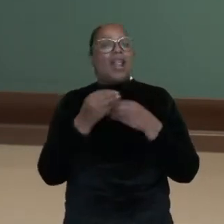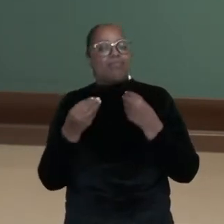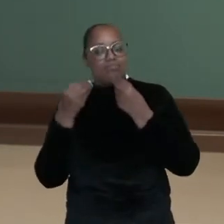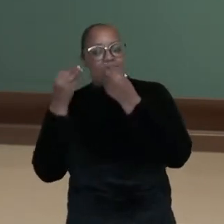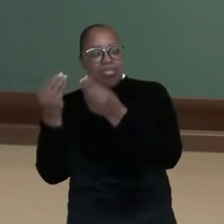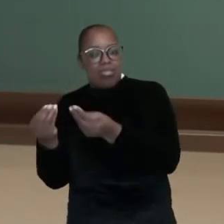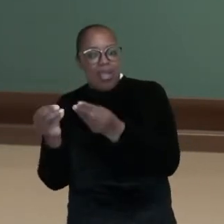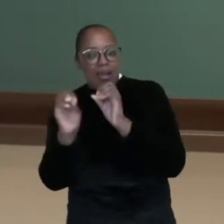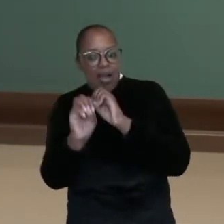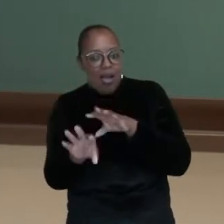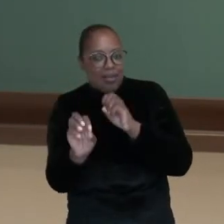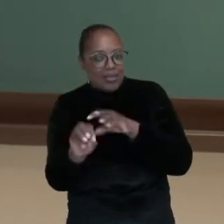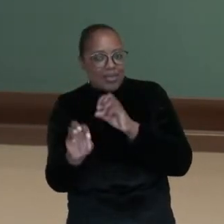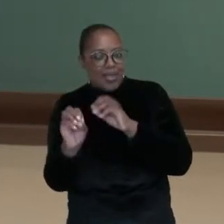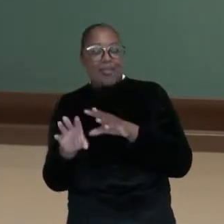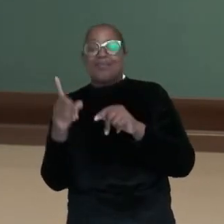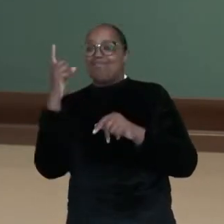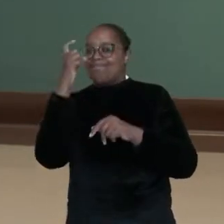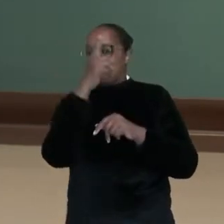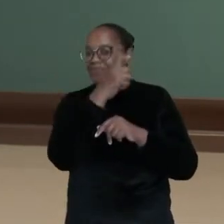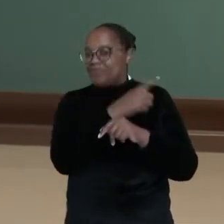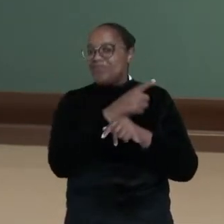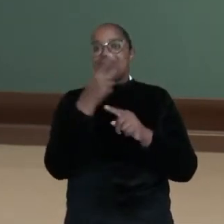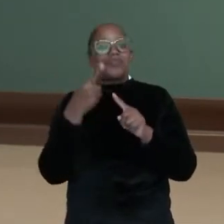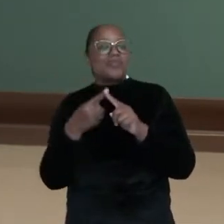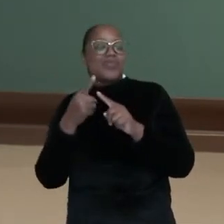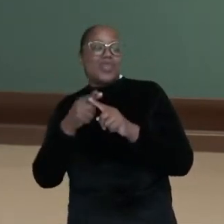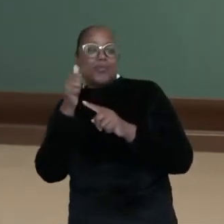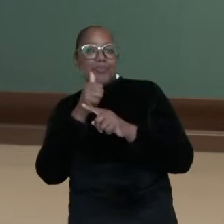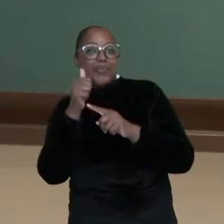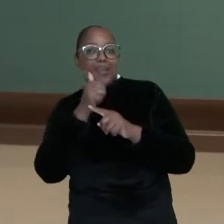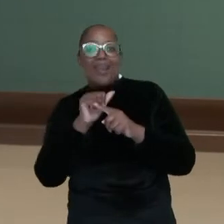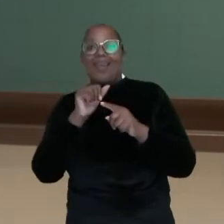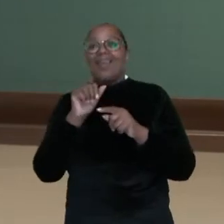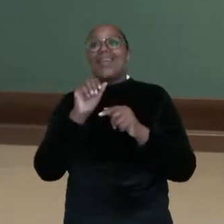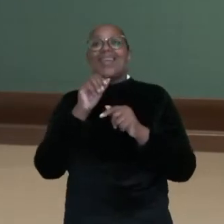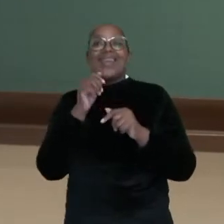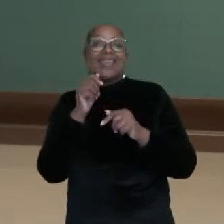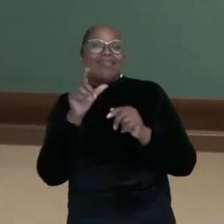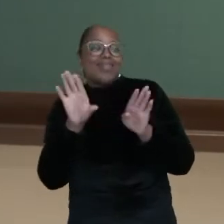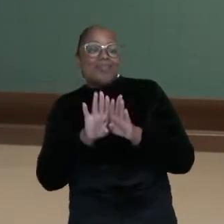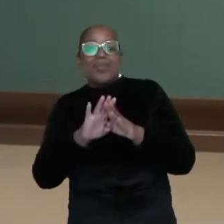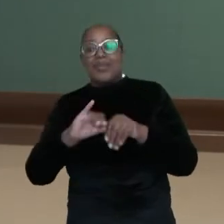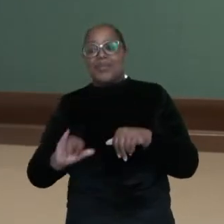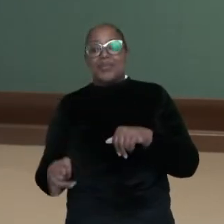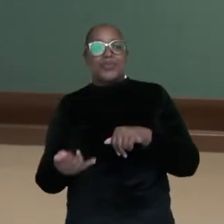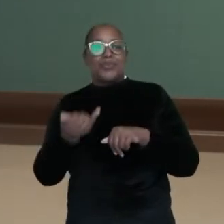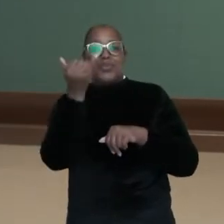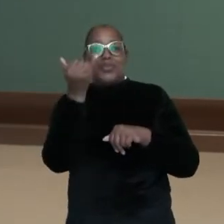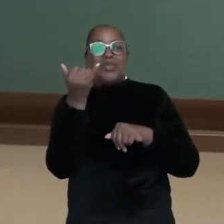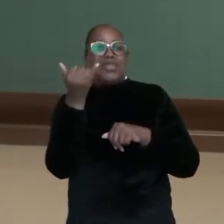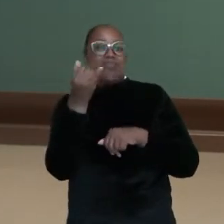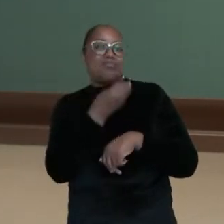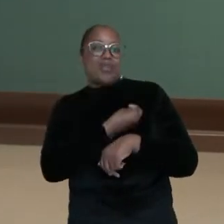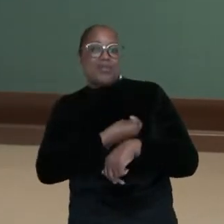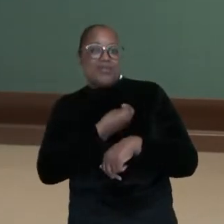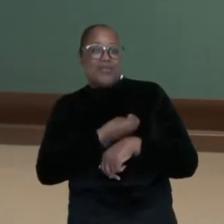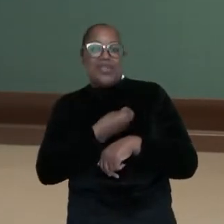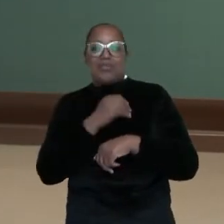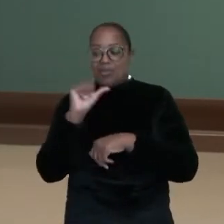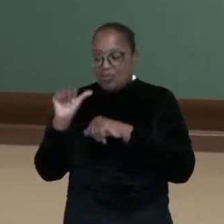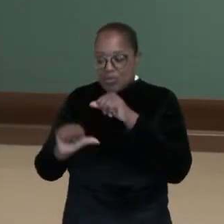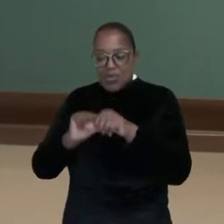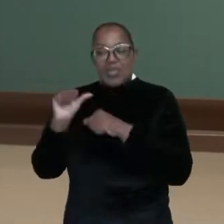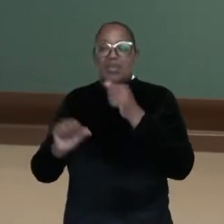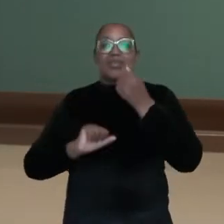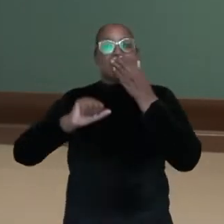aula, teve dificuldade também por ser uma mulher judia naquele período, né, onde a gente estava vivendo a ascensão do regime